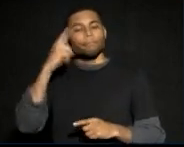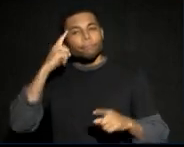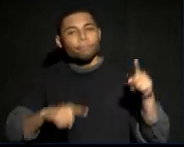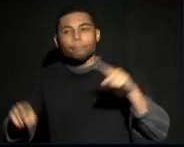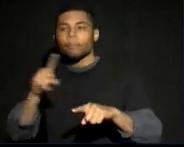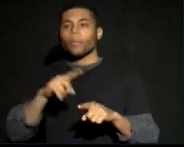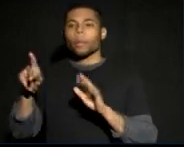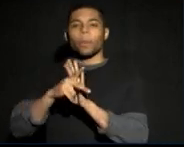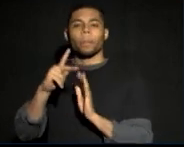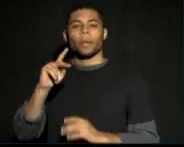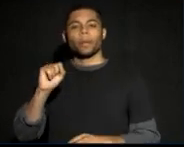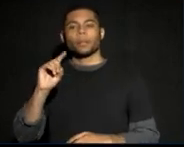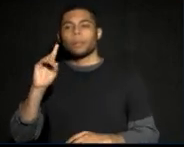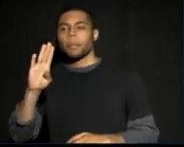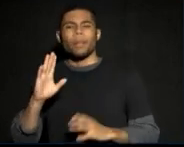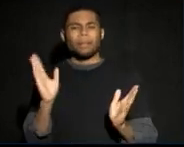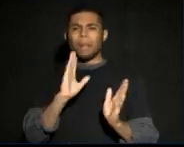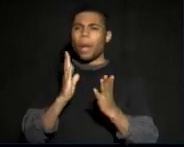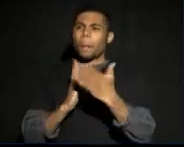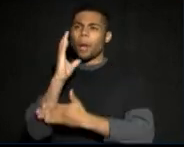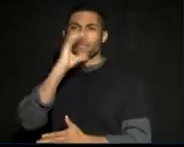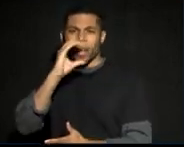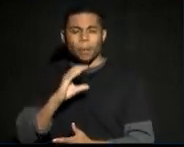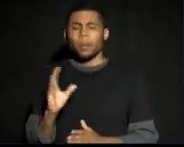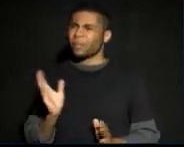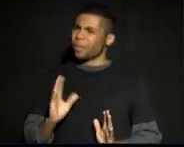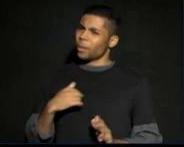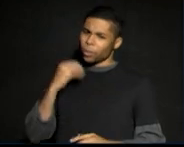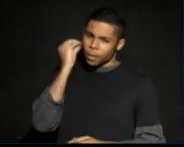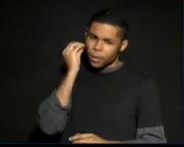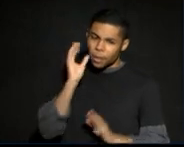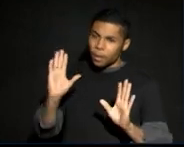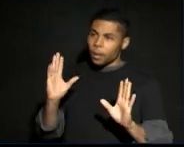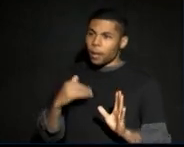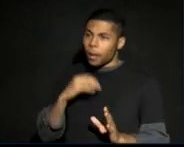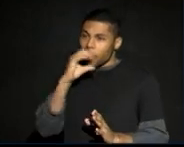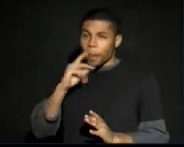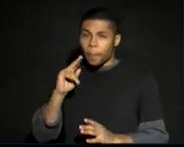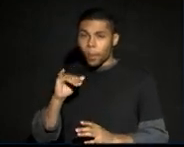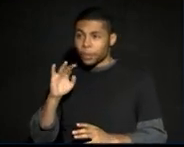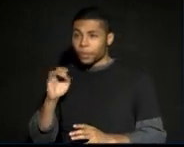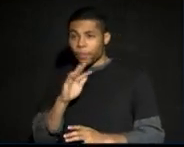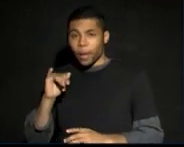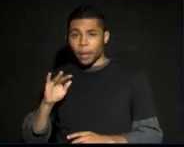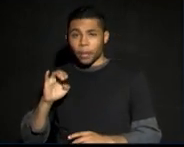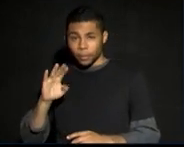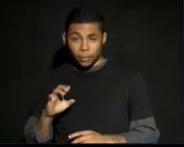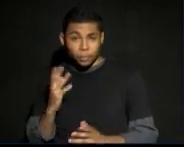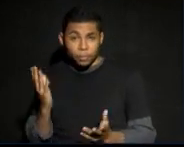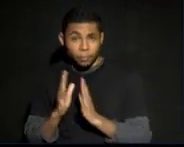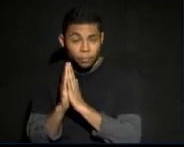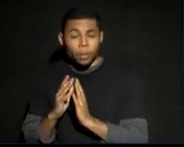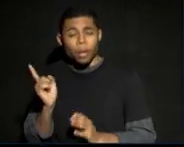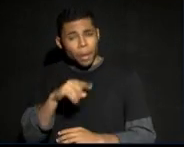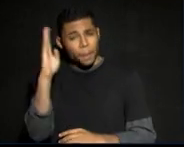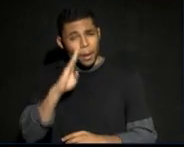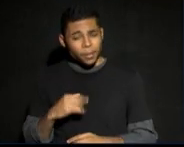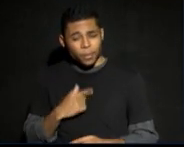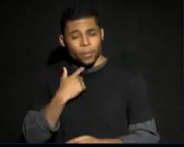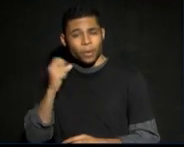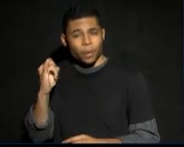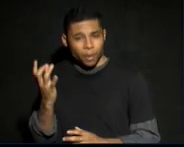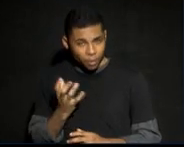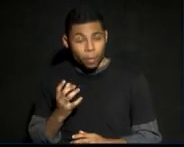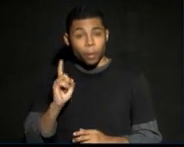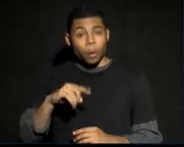com a letra dia do PSDB por pelo amor de Deus E aí pô tô tentando cara porque é que fala é difícil uma então seja bem esse é o Brasil